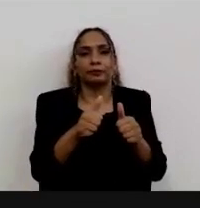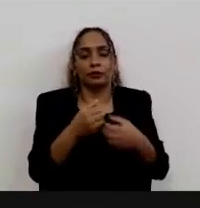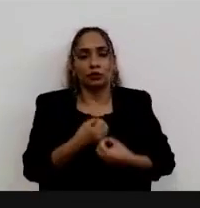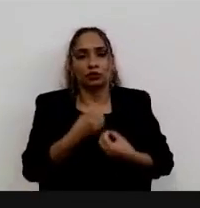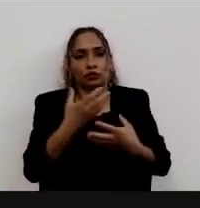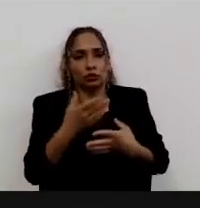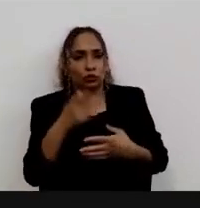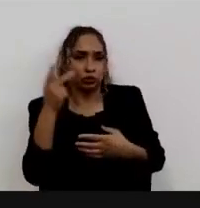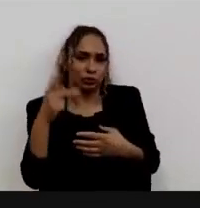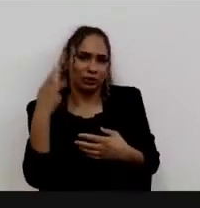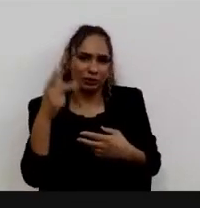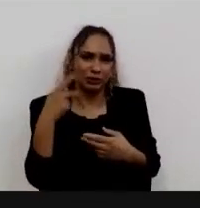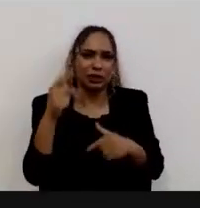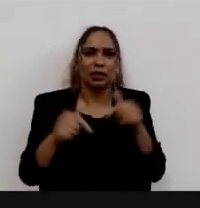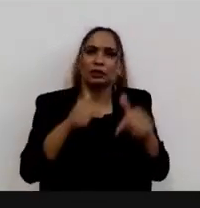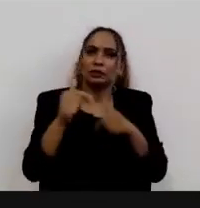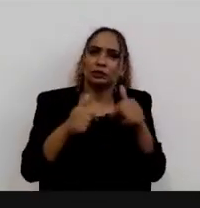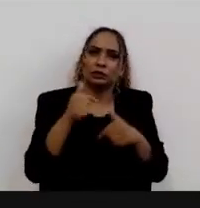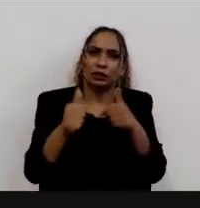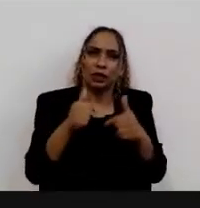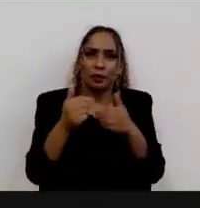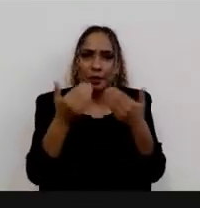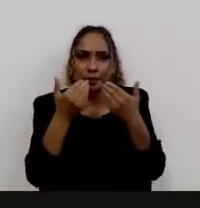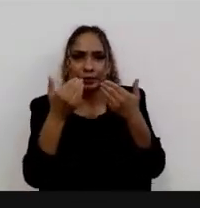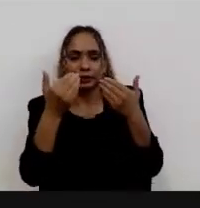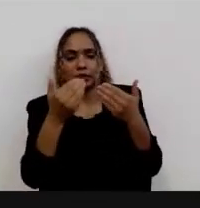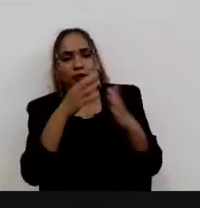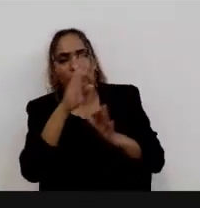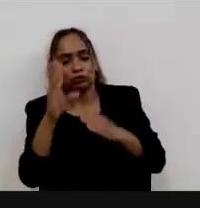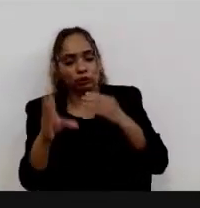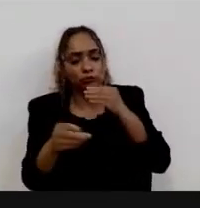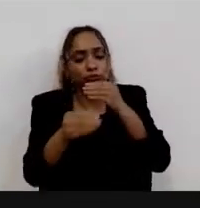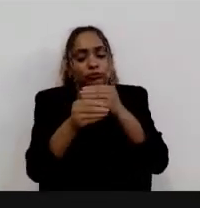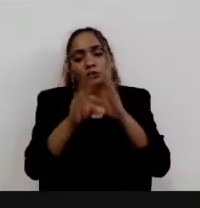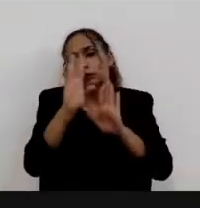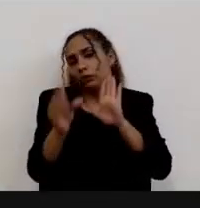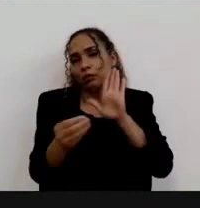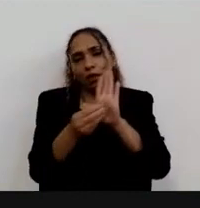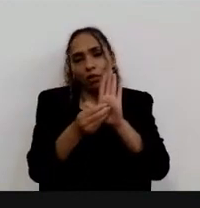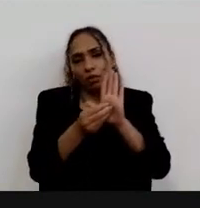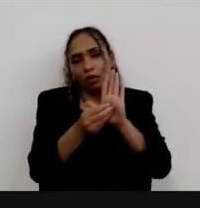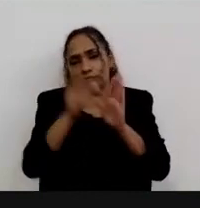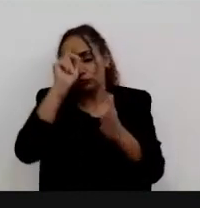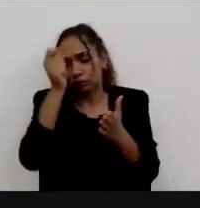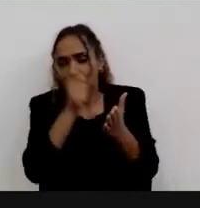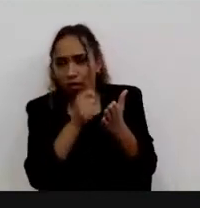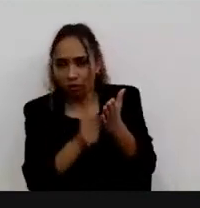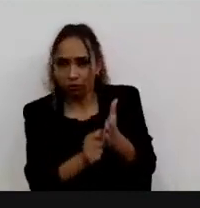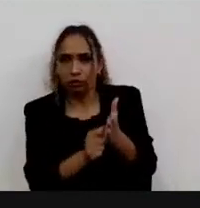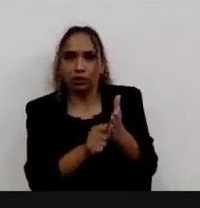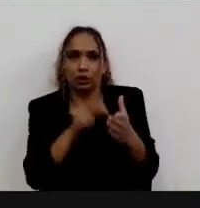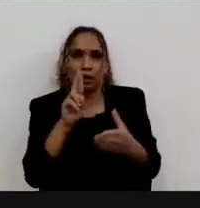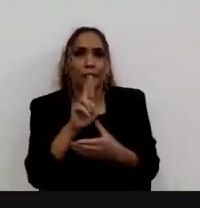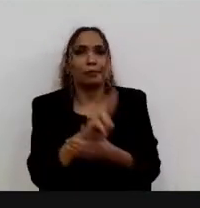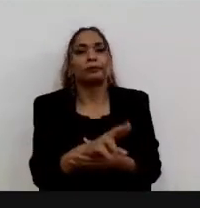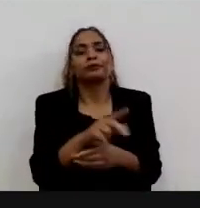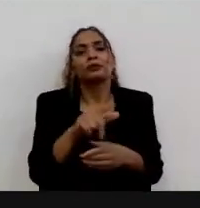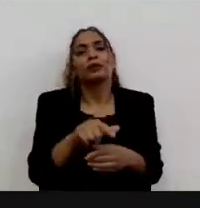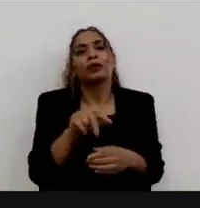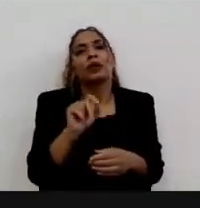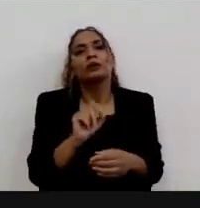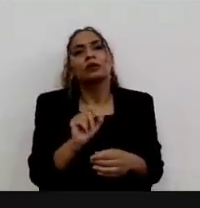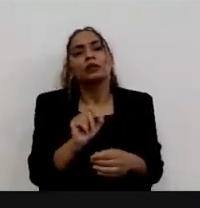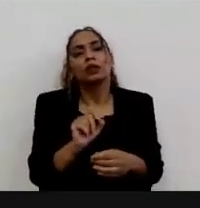não só as ações legislativas, né, de apresentação de emendas, relatorias, porque muitas vezes o interesse se dá ali na tribuna,